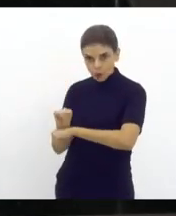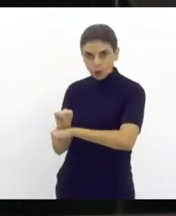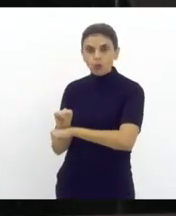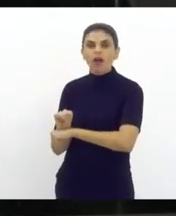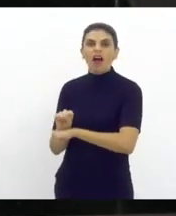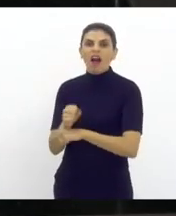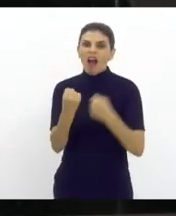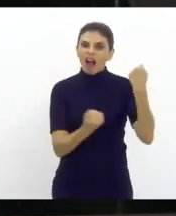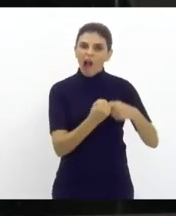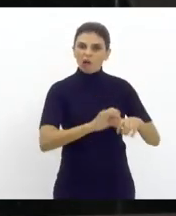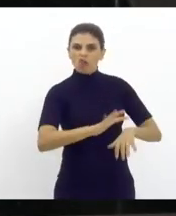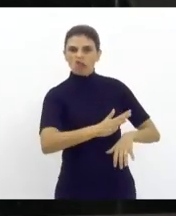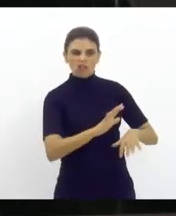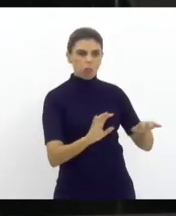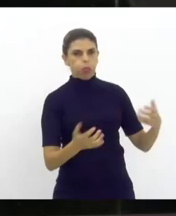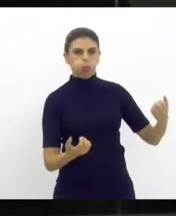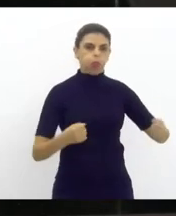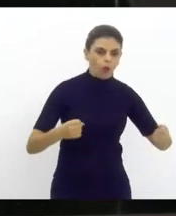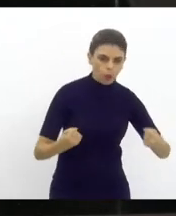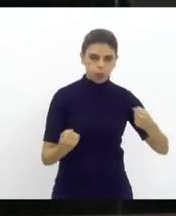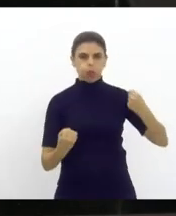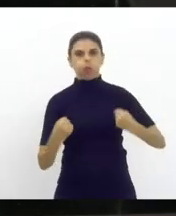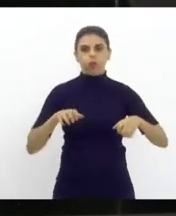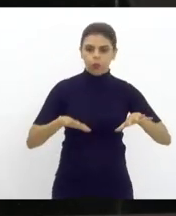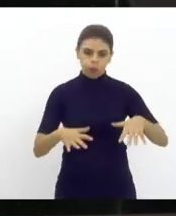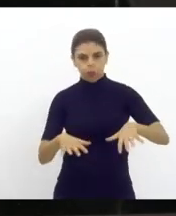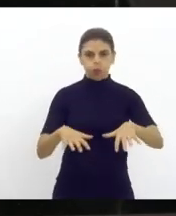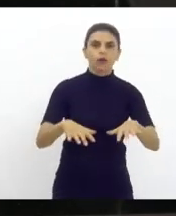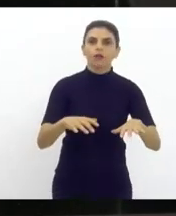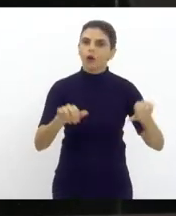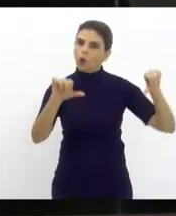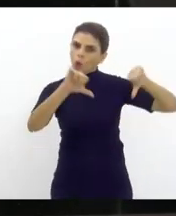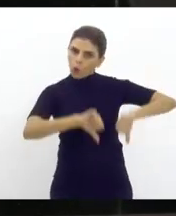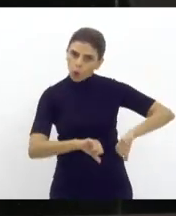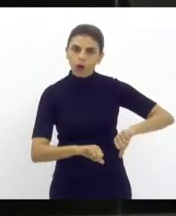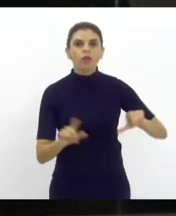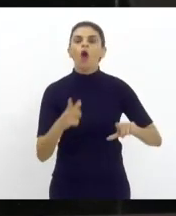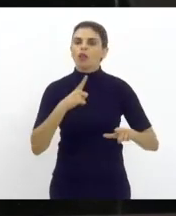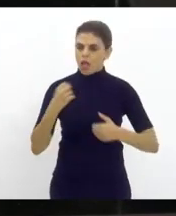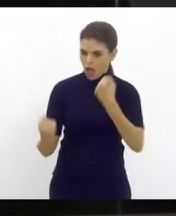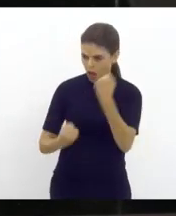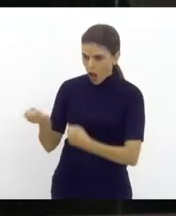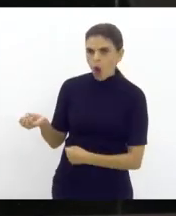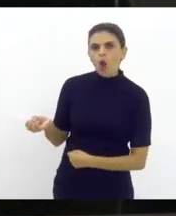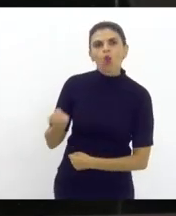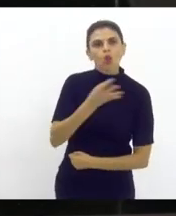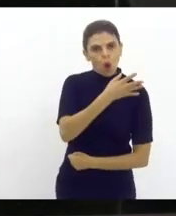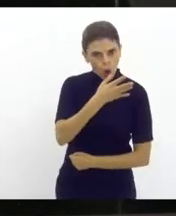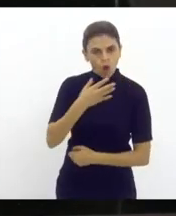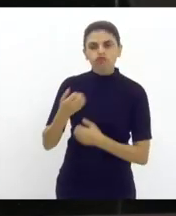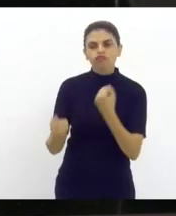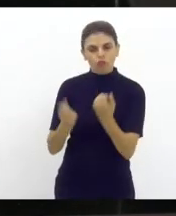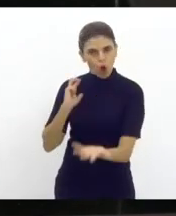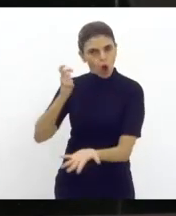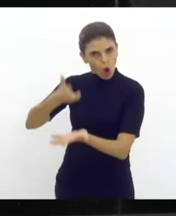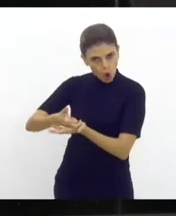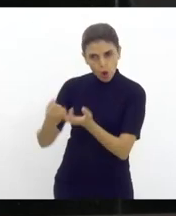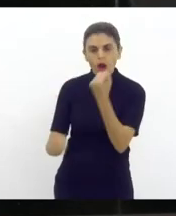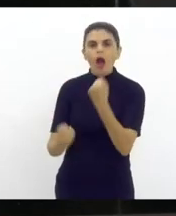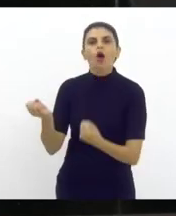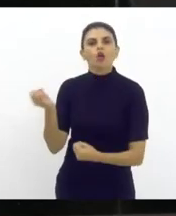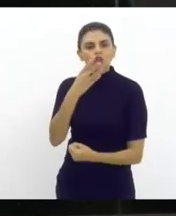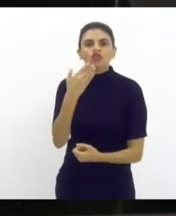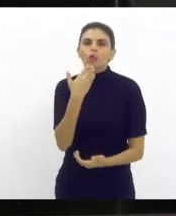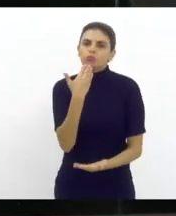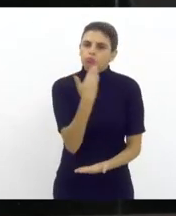infelizmente para Baixada Fluminense e a gente vem requerendo vai chegar agora viaturas novas Batalhão foi tivemos lá